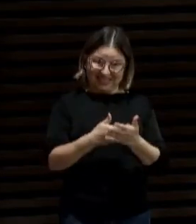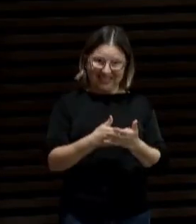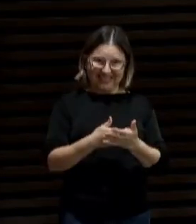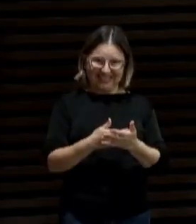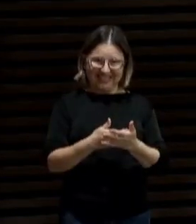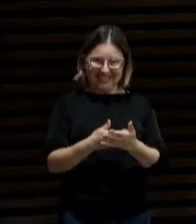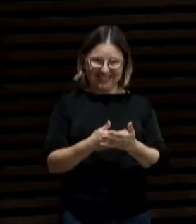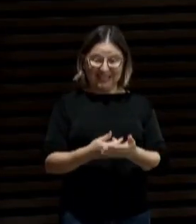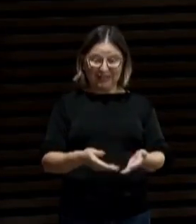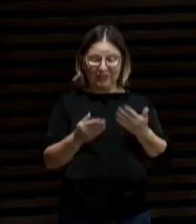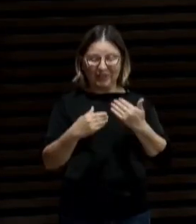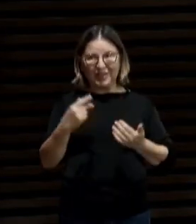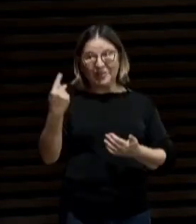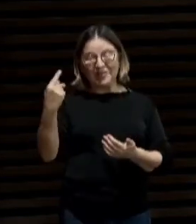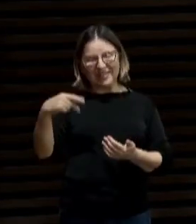você, Jefão.